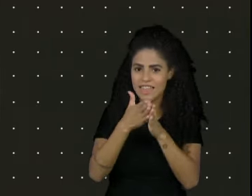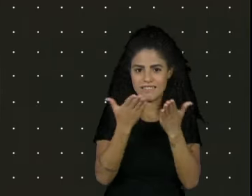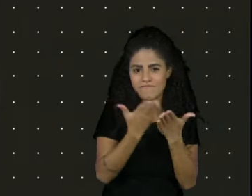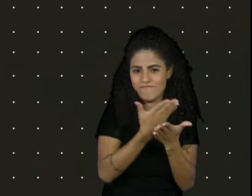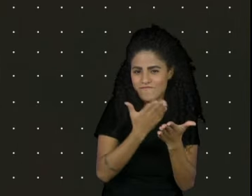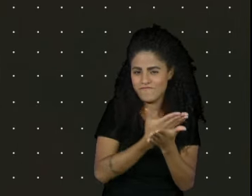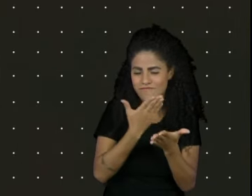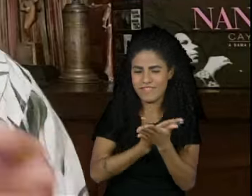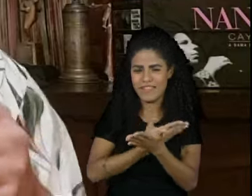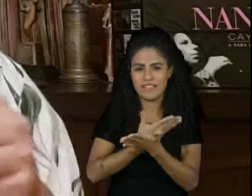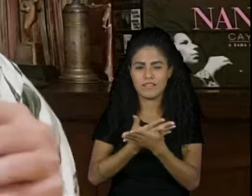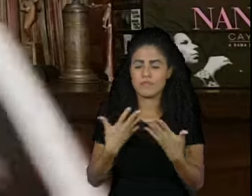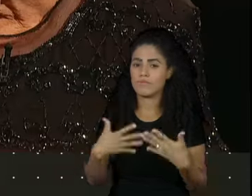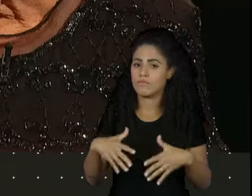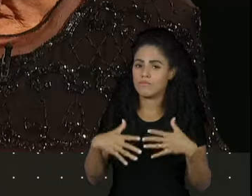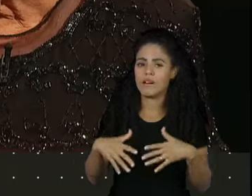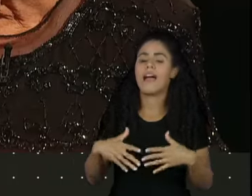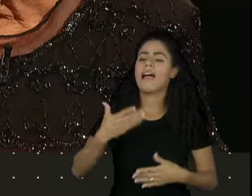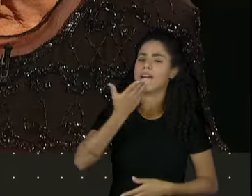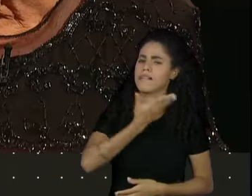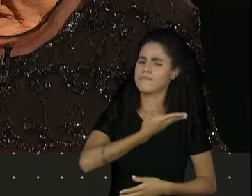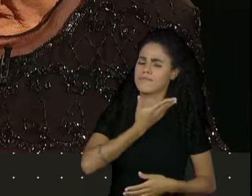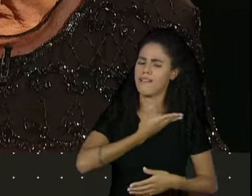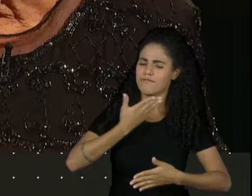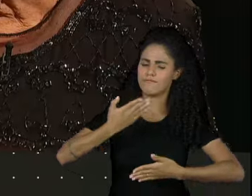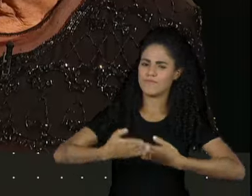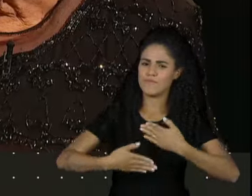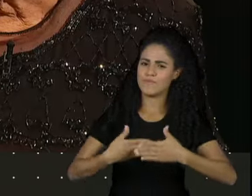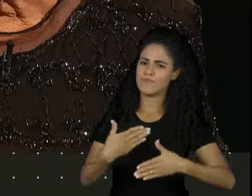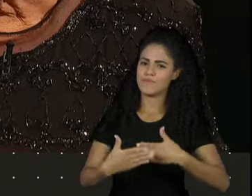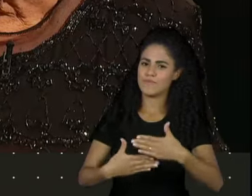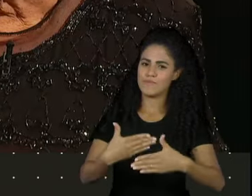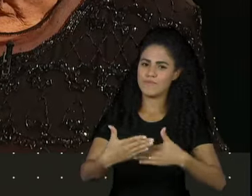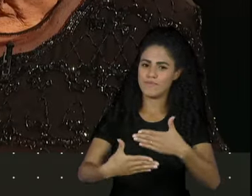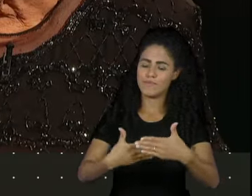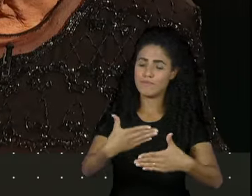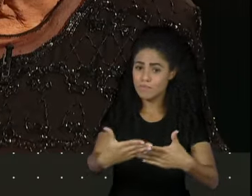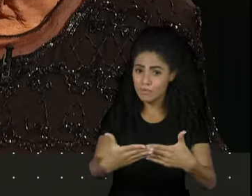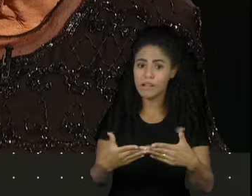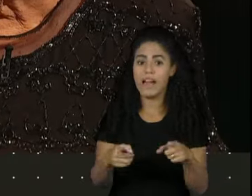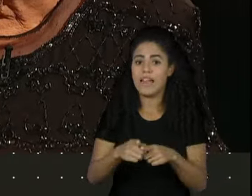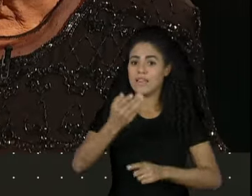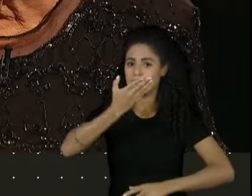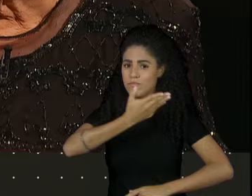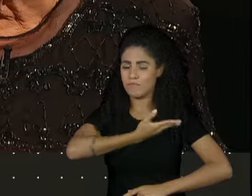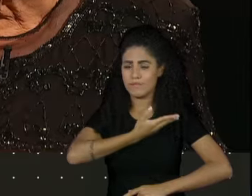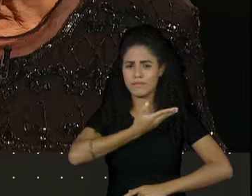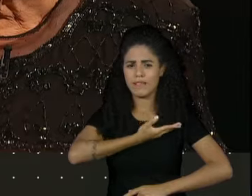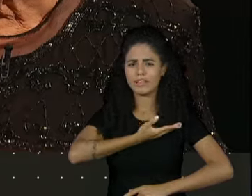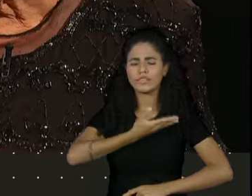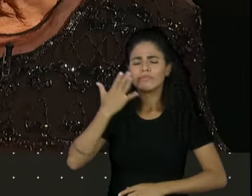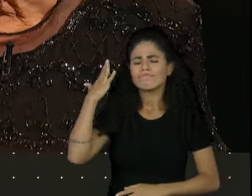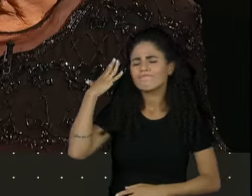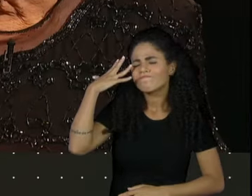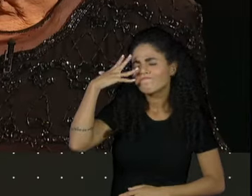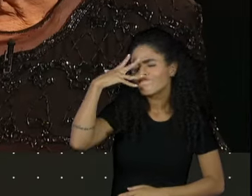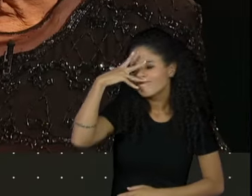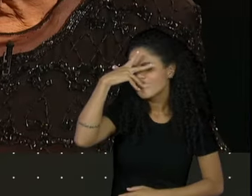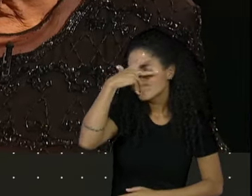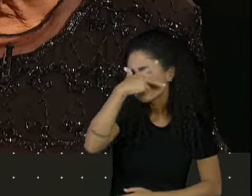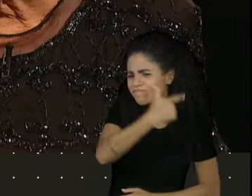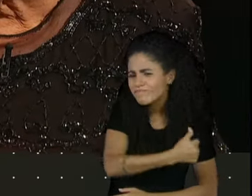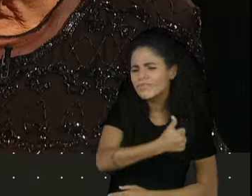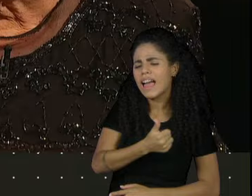nós intensificamos a nossa amizade, né? É uma amizade muito bonita, porque eu acho que a Claudete é uma